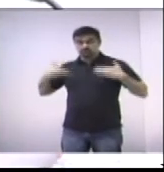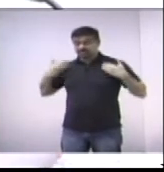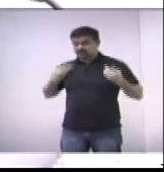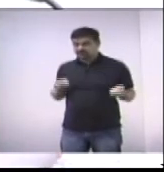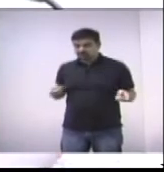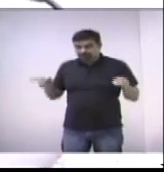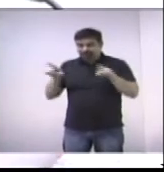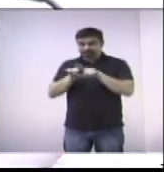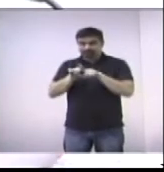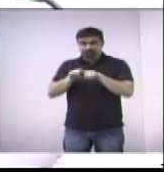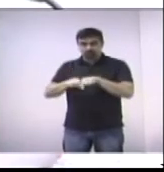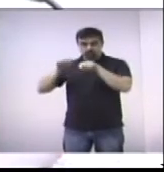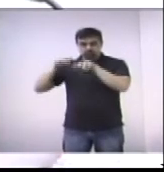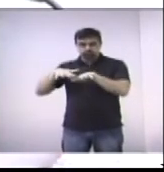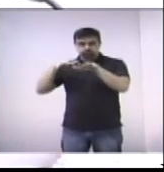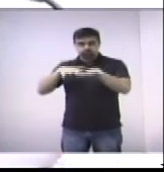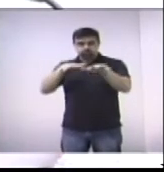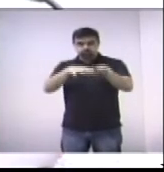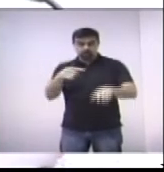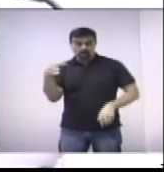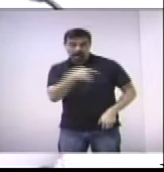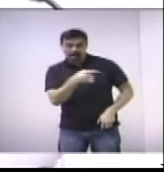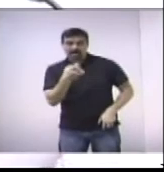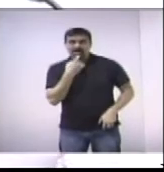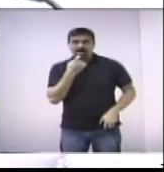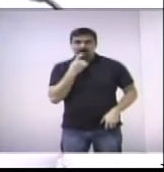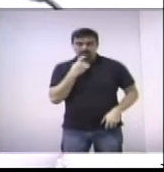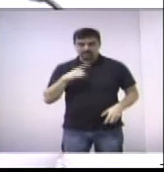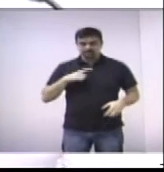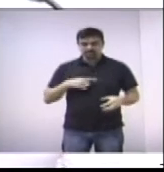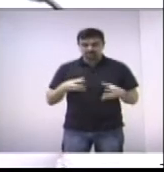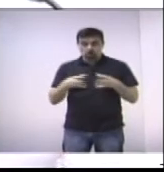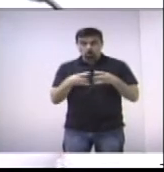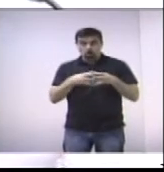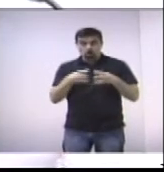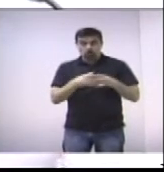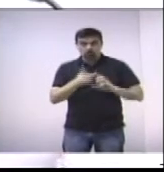A agremiação campineira vai colocar à disposição dos paulinenses suas alas